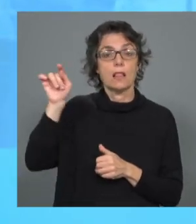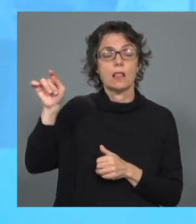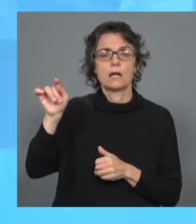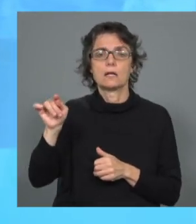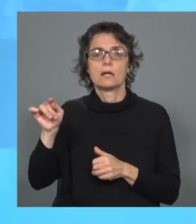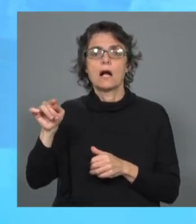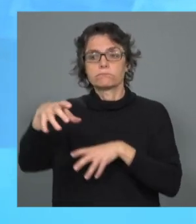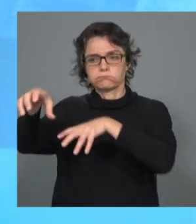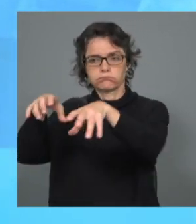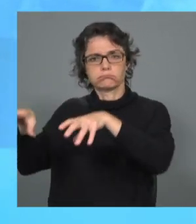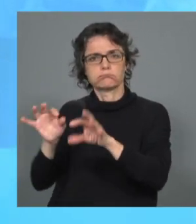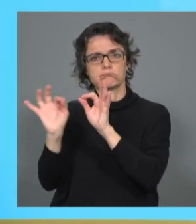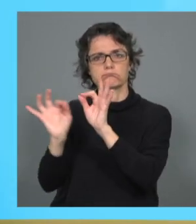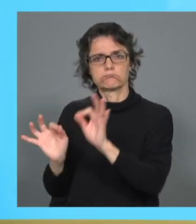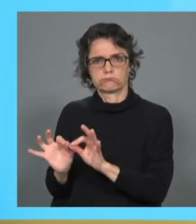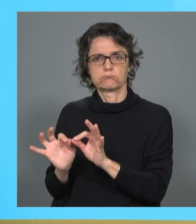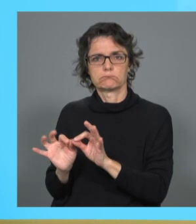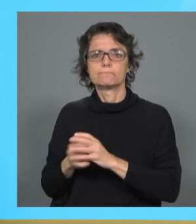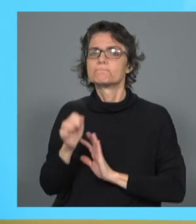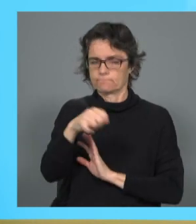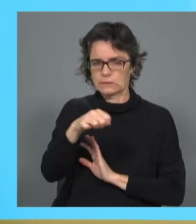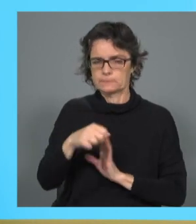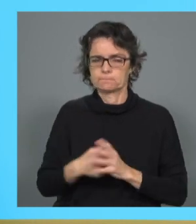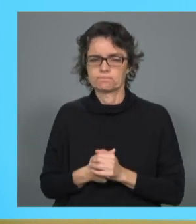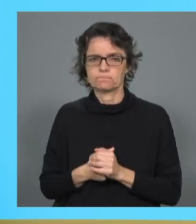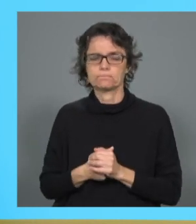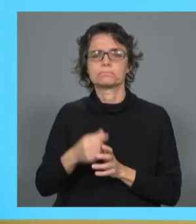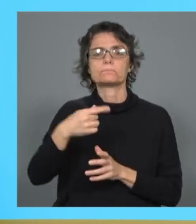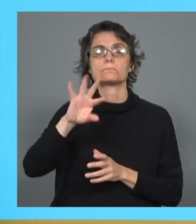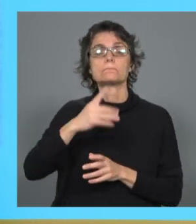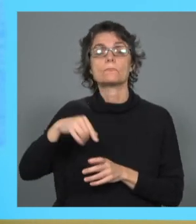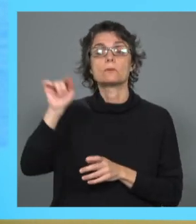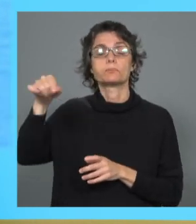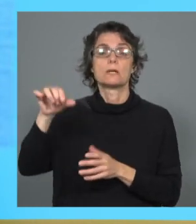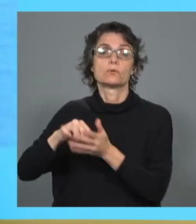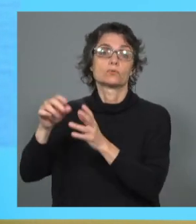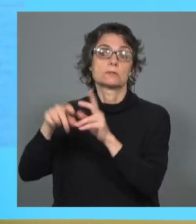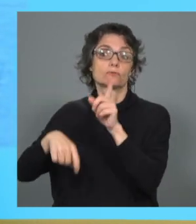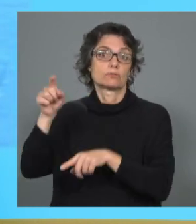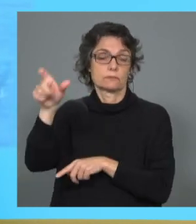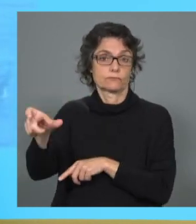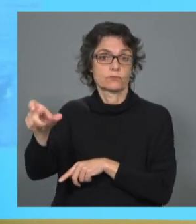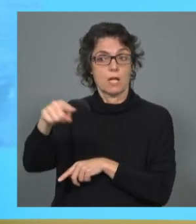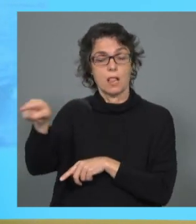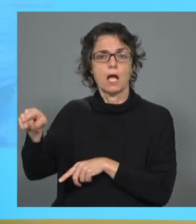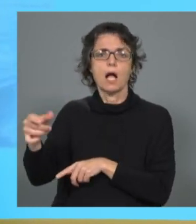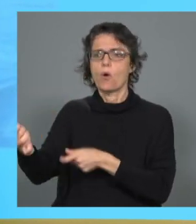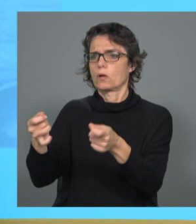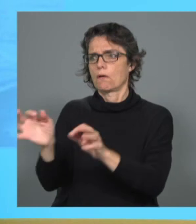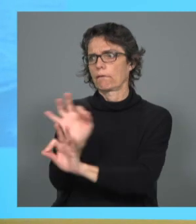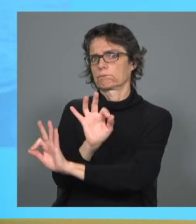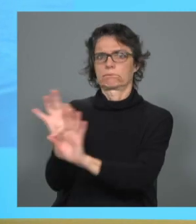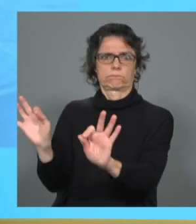para que os bens sejam encaminhados para quem precisa deles? Sim, quando nós chegamos ao centro de refugiados, eles têm uma organização extraordinária.